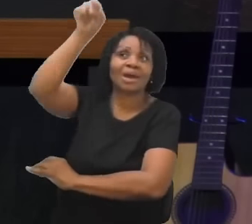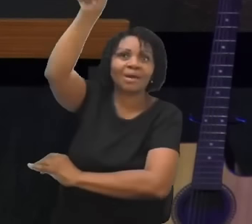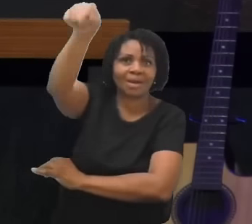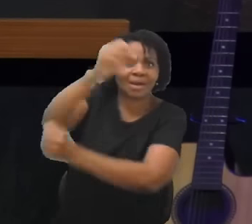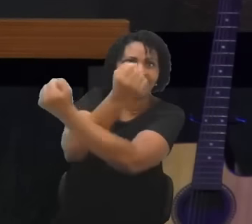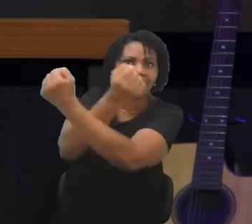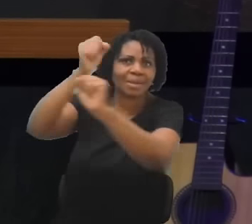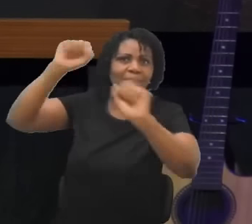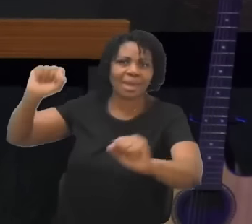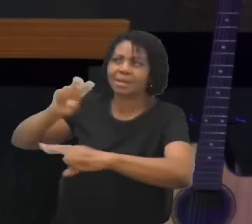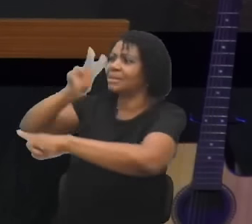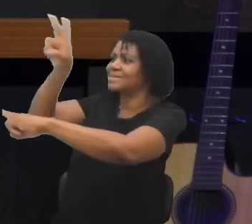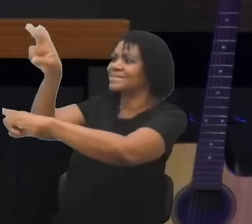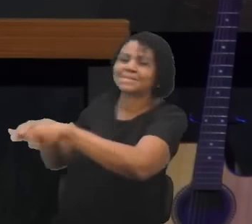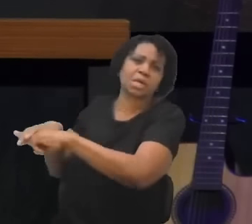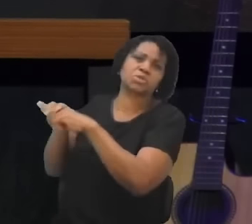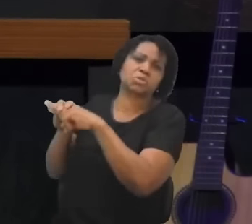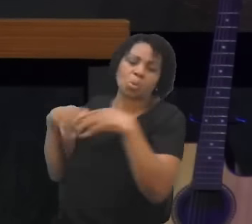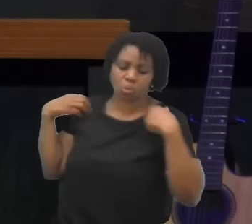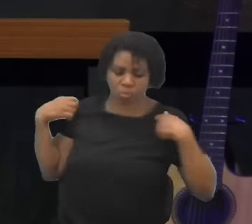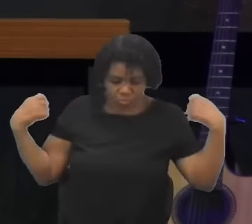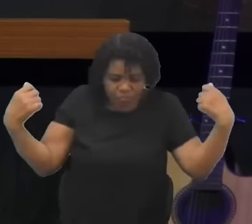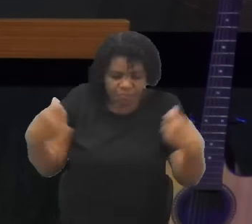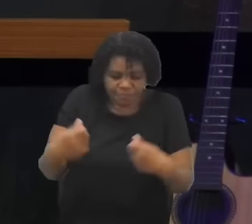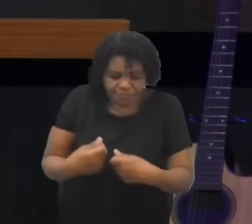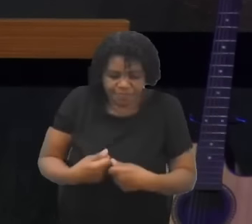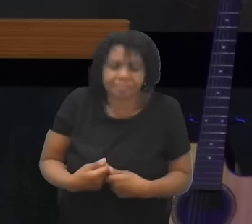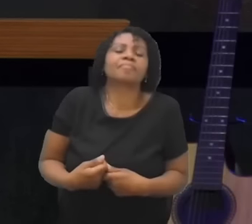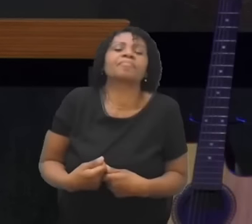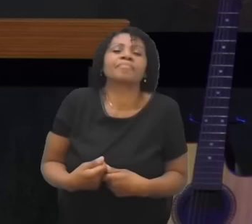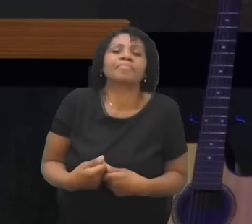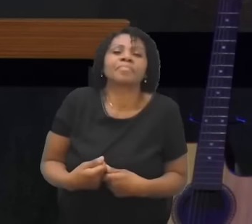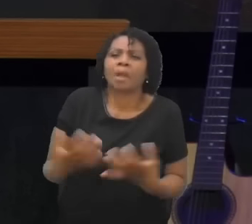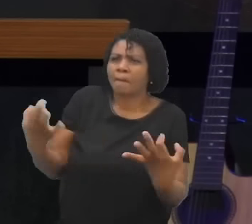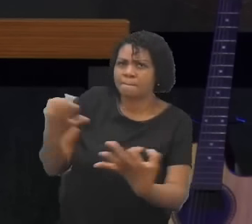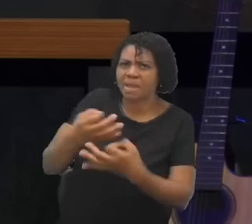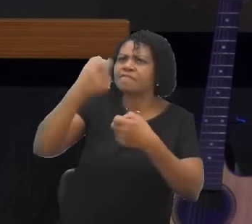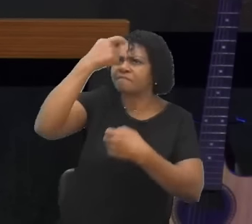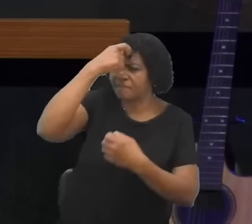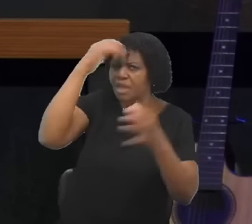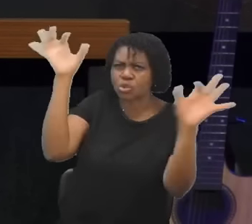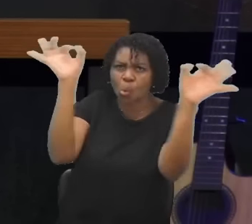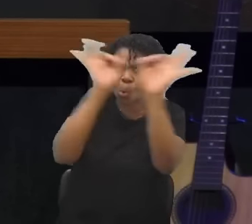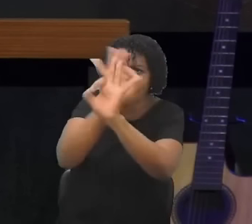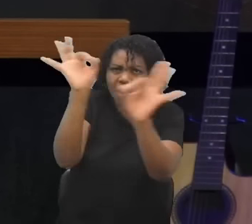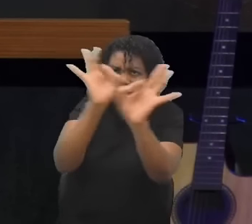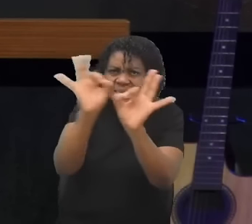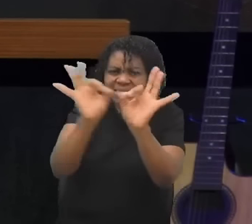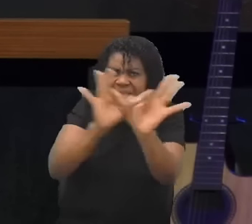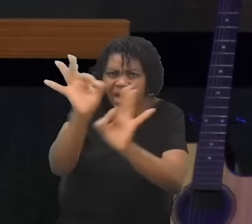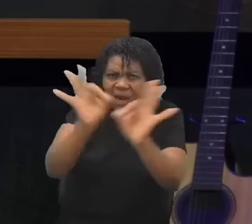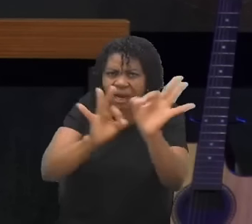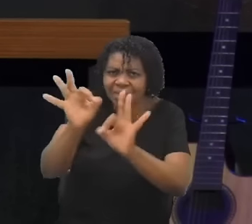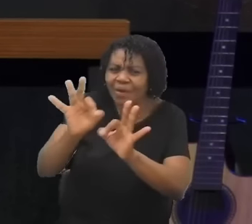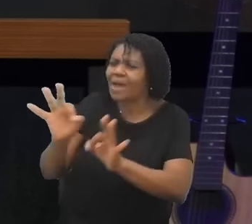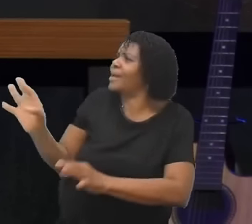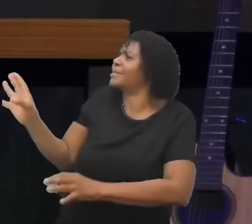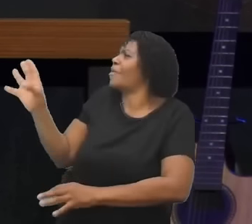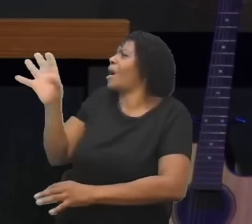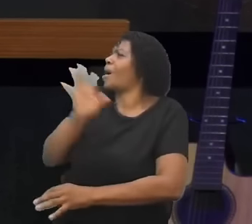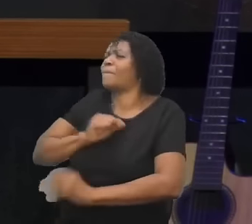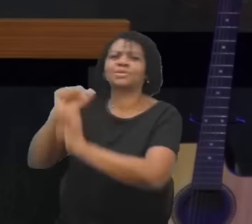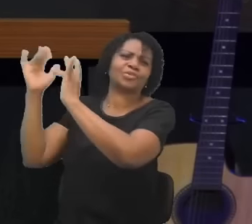Ele adorou Jesus, ele sentou vestido e ele em perfeito juízo para ouvir Jesus, porque ele estava